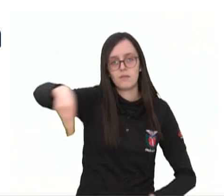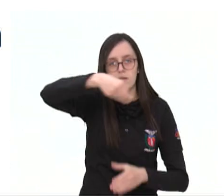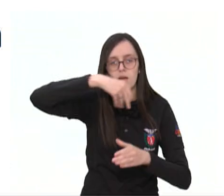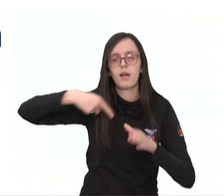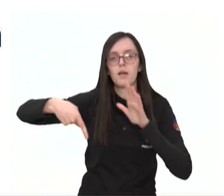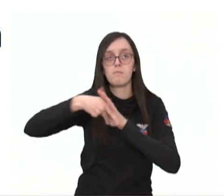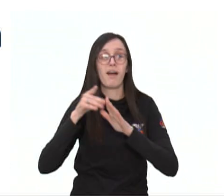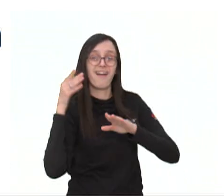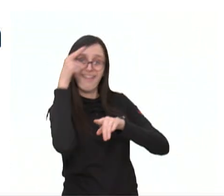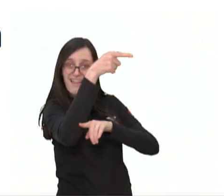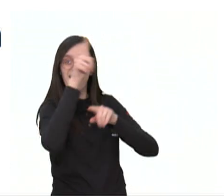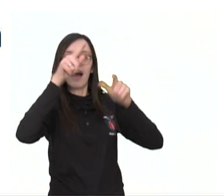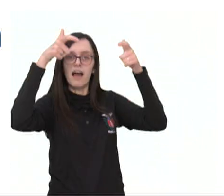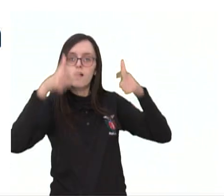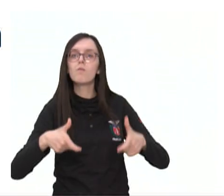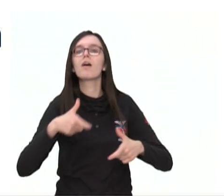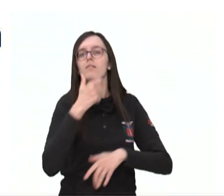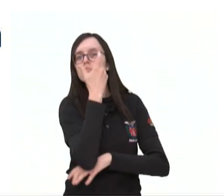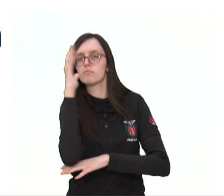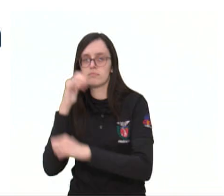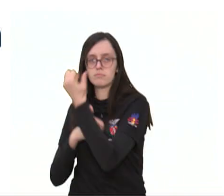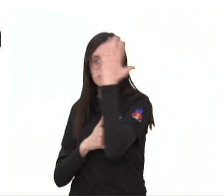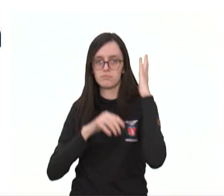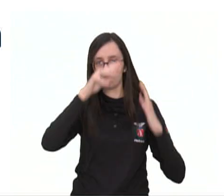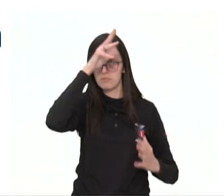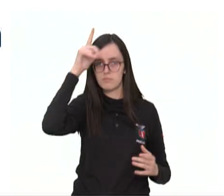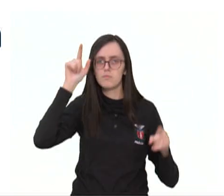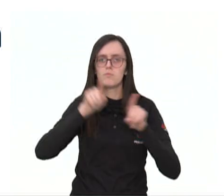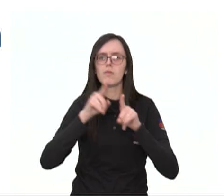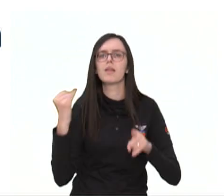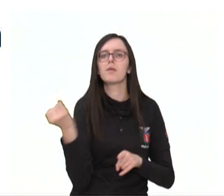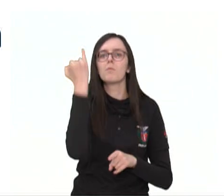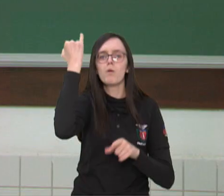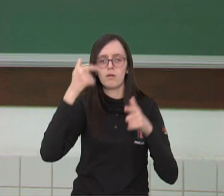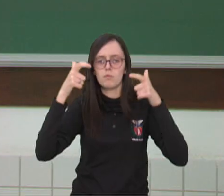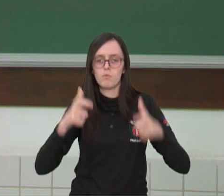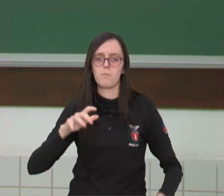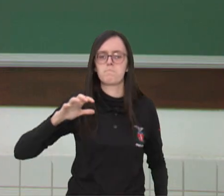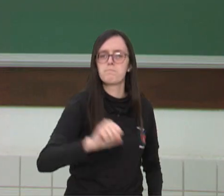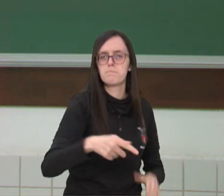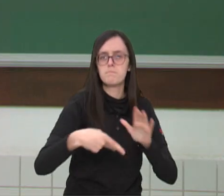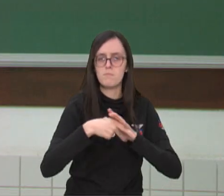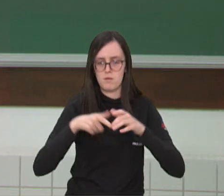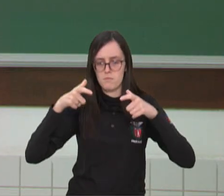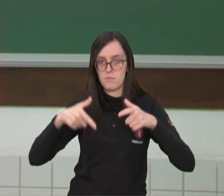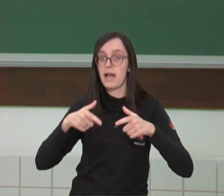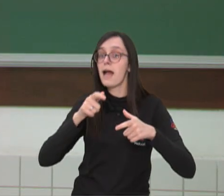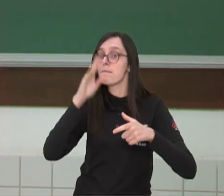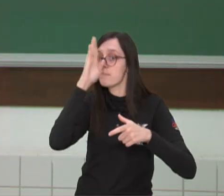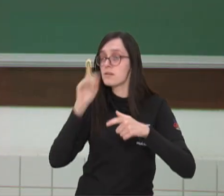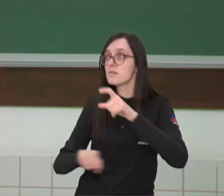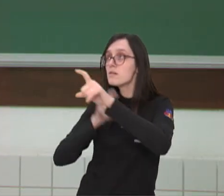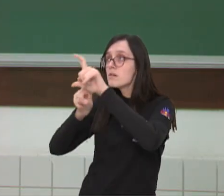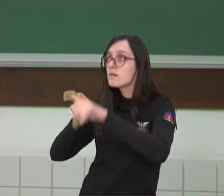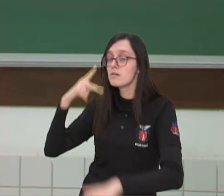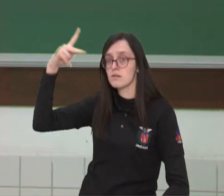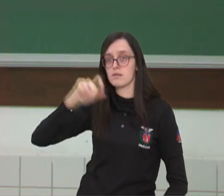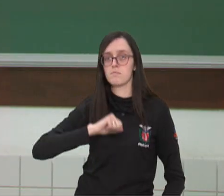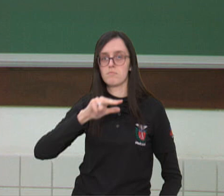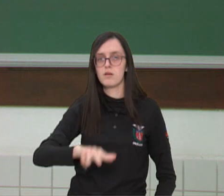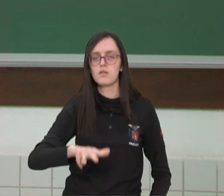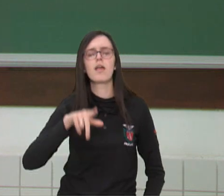região amazônica e qual a importância da ocupação da região amazônica na colônia. Então, a nossa aula de hoje